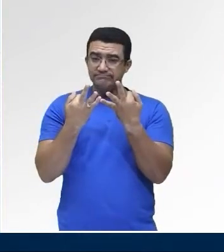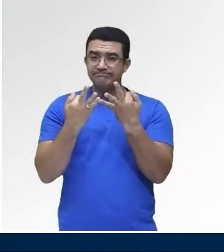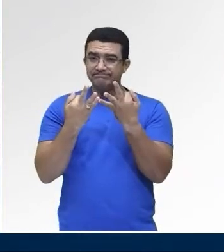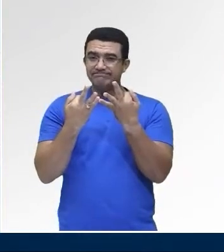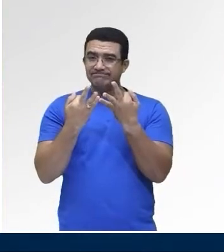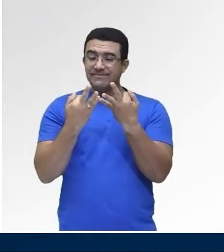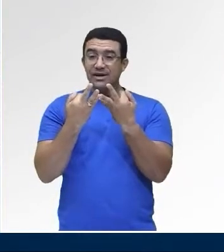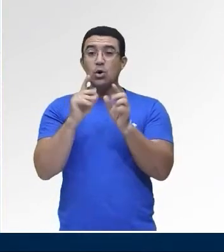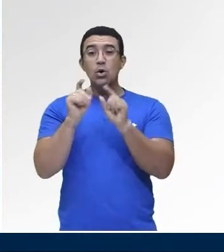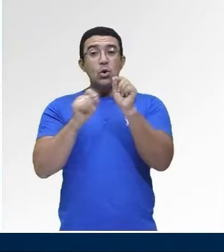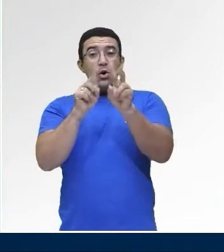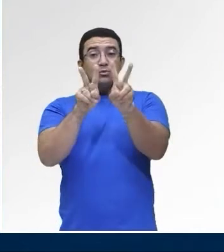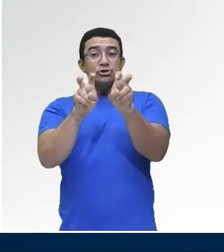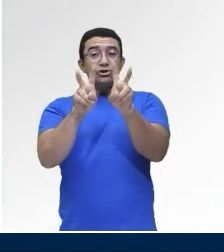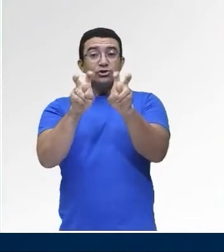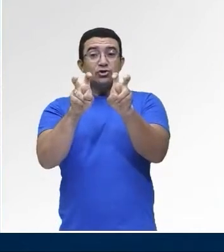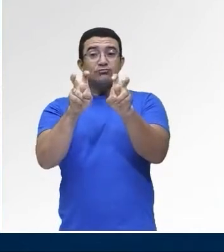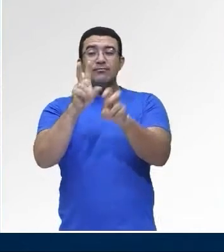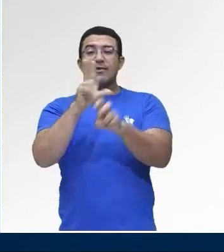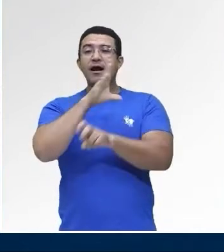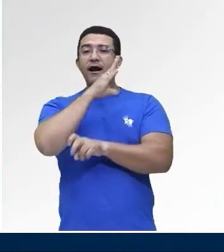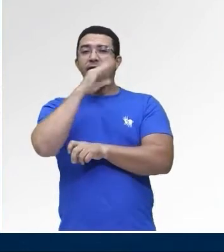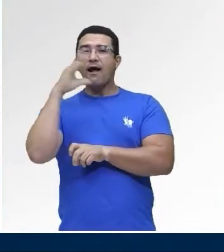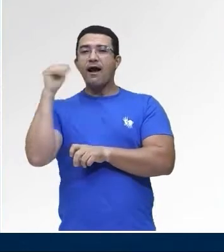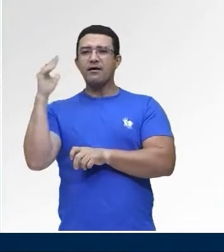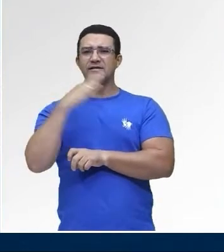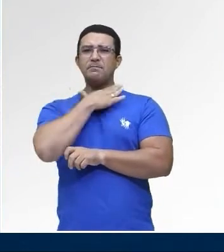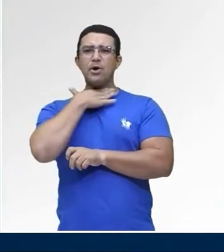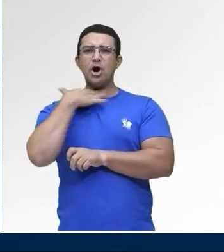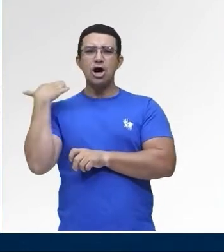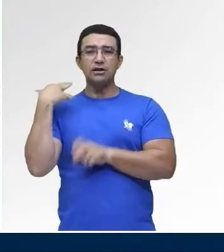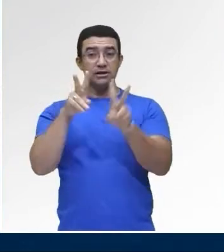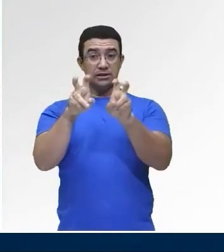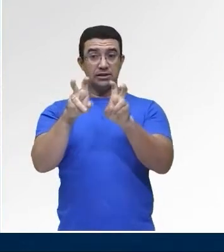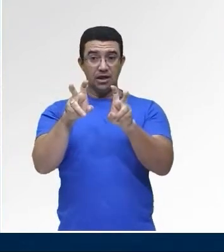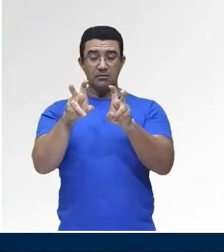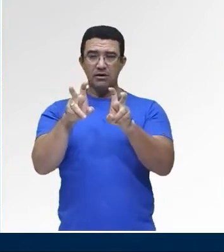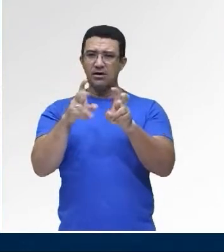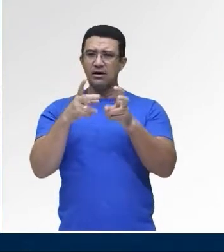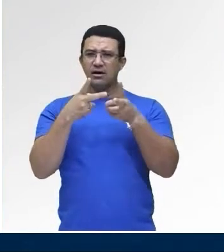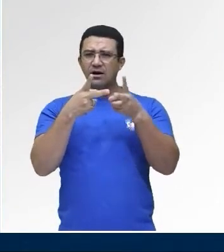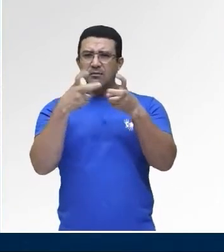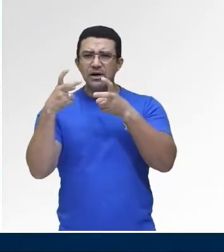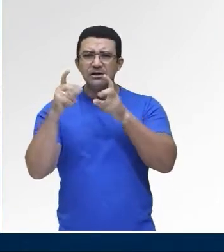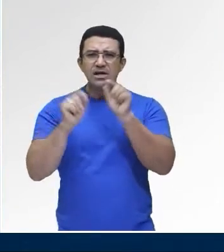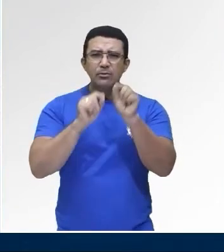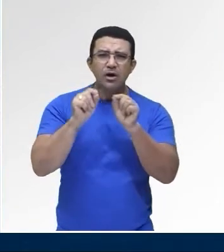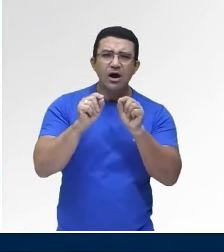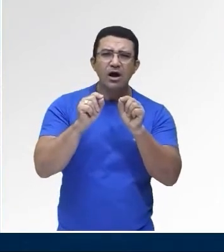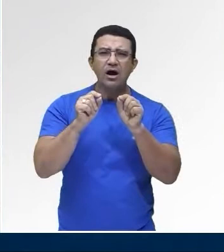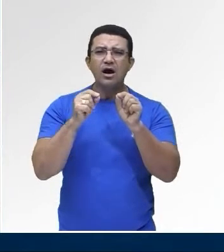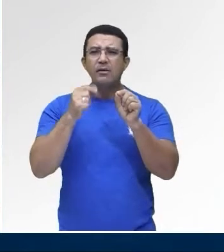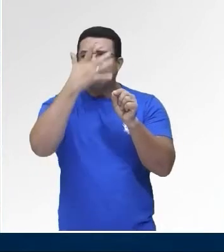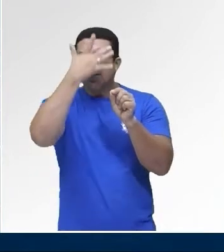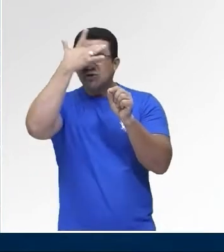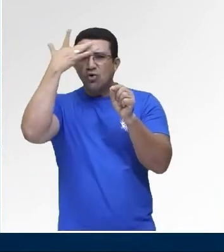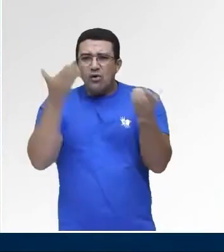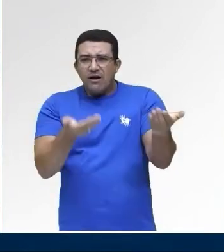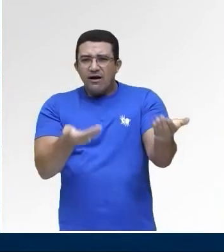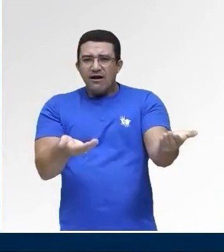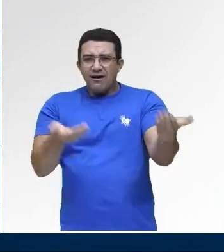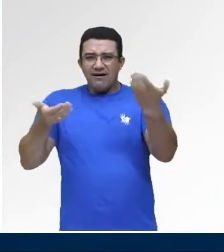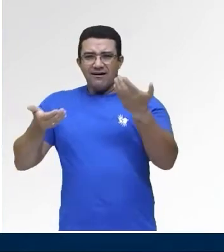obra diz Criança Morta, então você nota que temos uma criança aqui que está morta. Você observa que ela